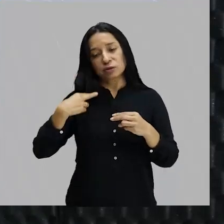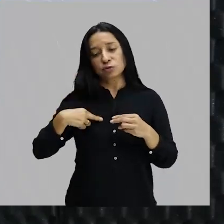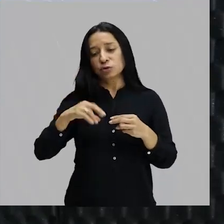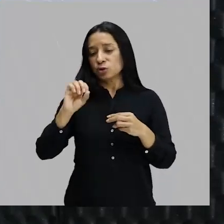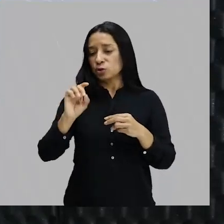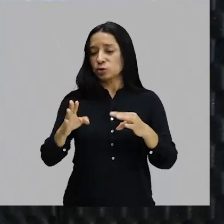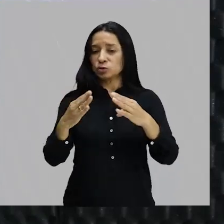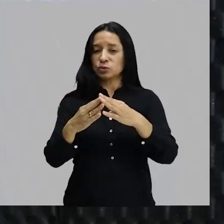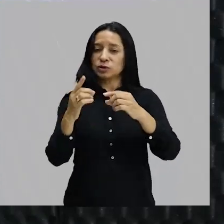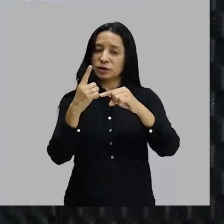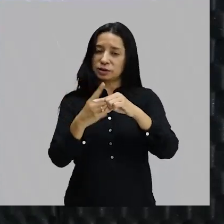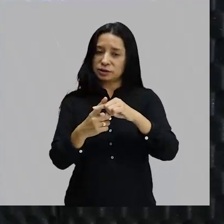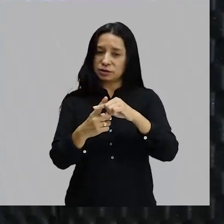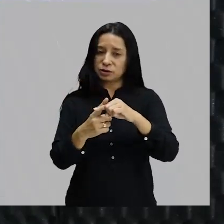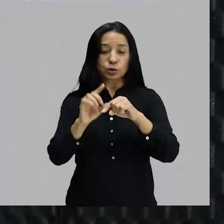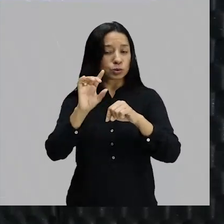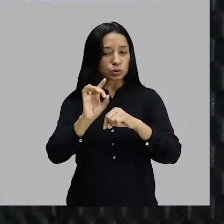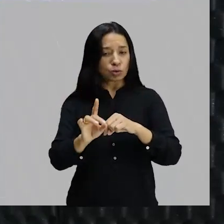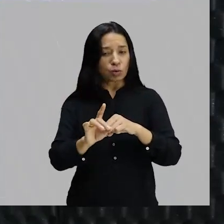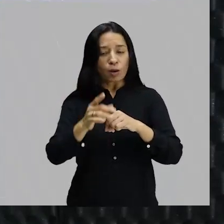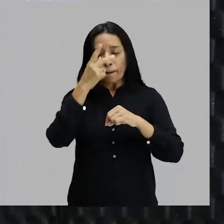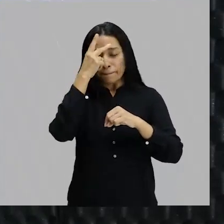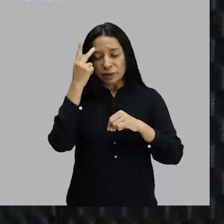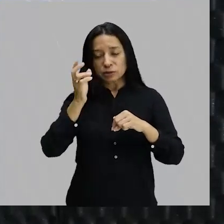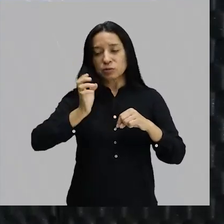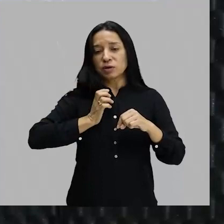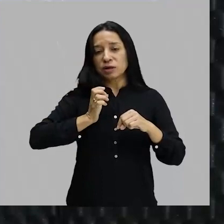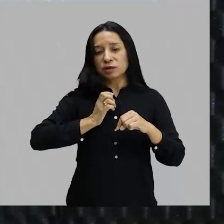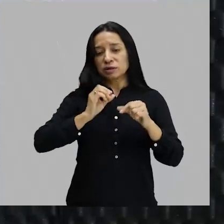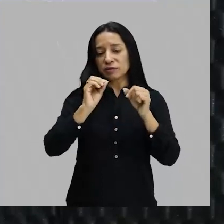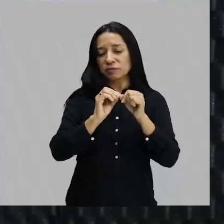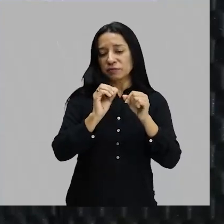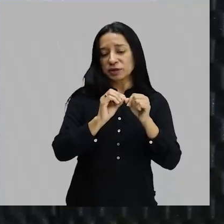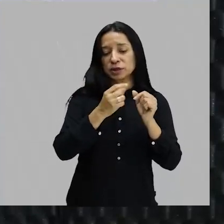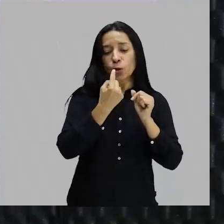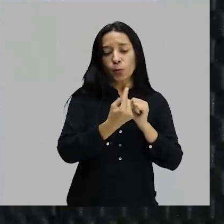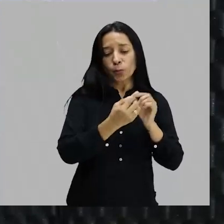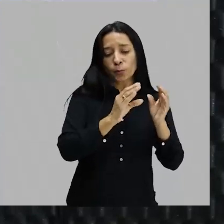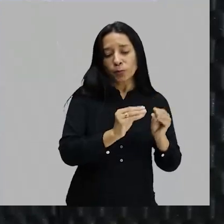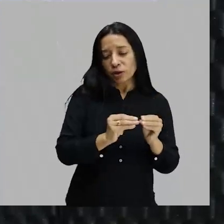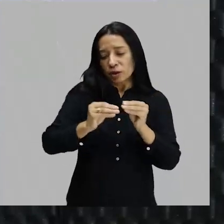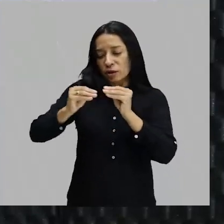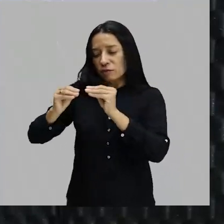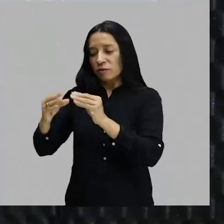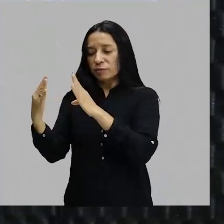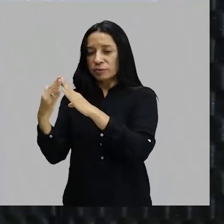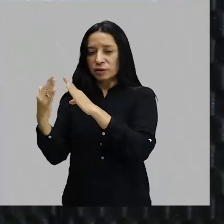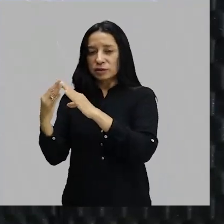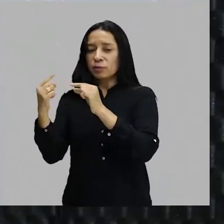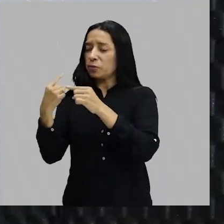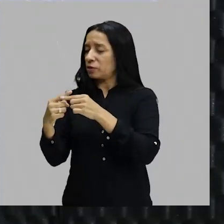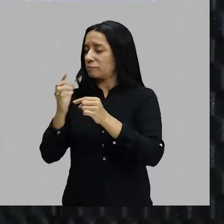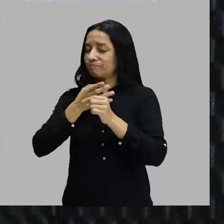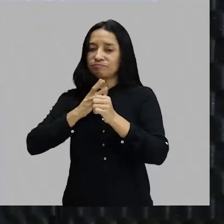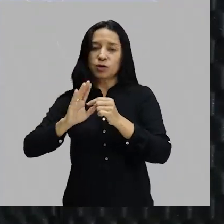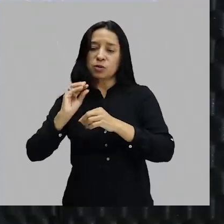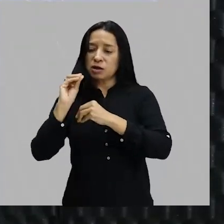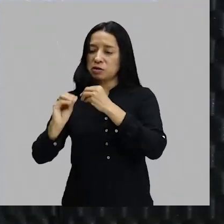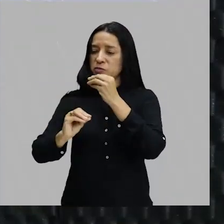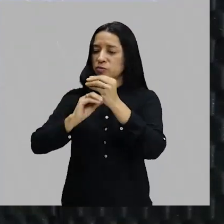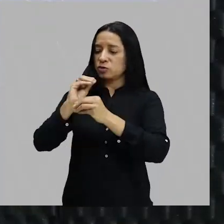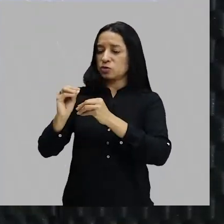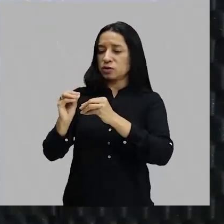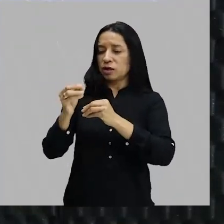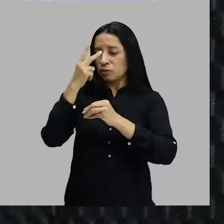eu sou muito rico, pobre não tinha. Como eu sou muito rico, eu vou fazer um e levar para minha casa, porque eu não quero me misturar. Olha, né?